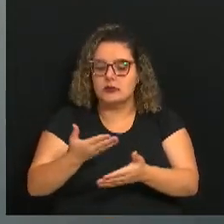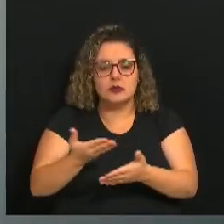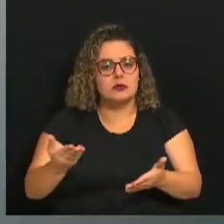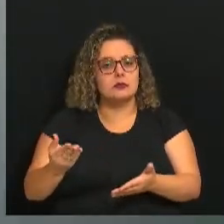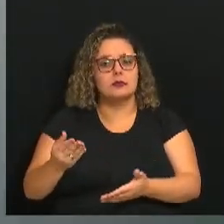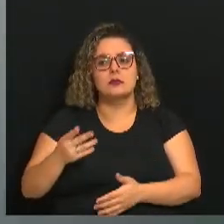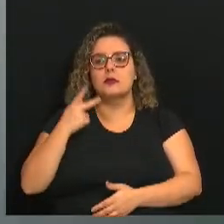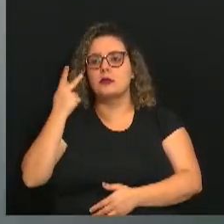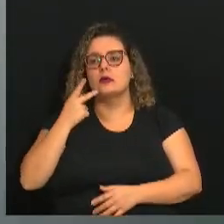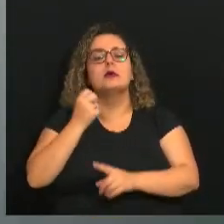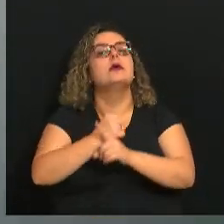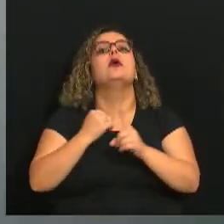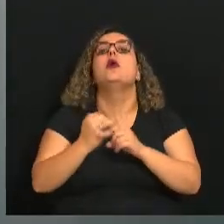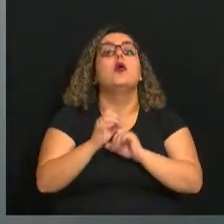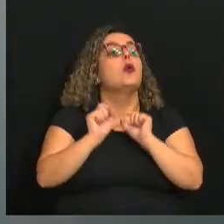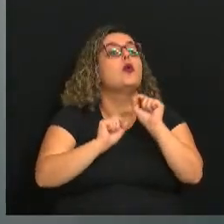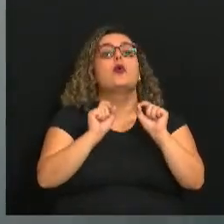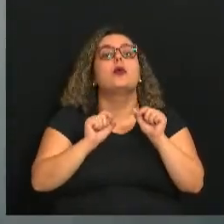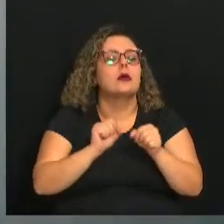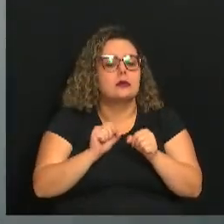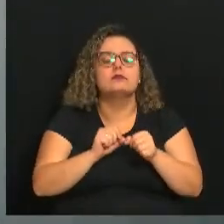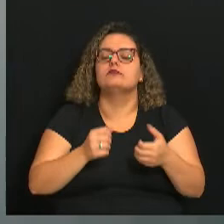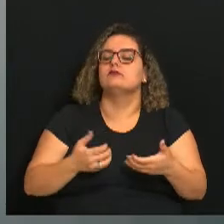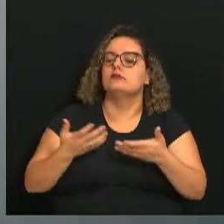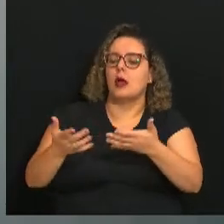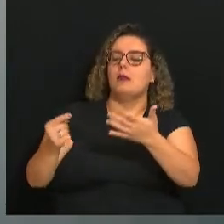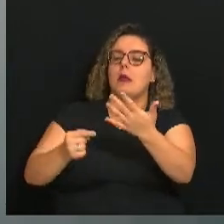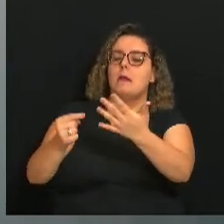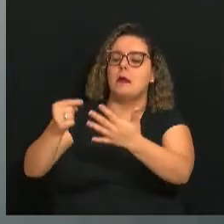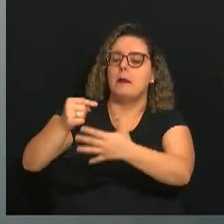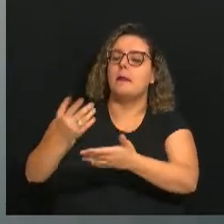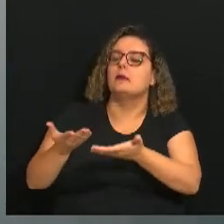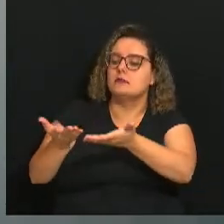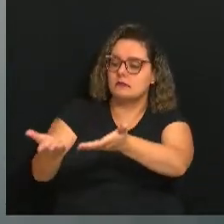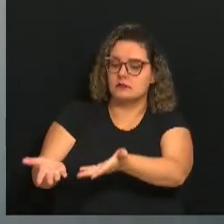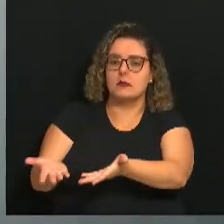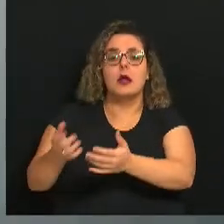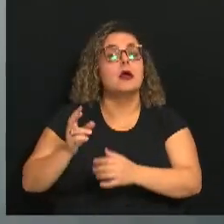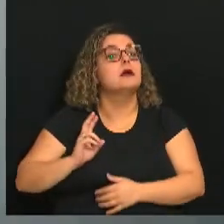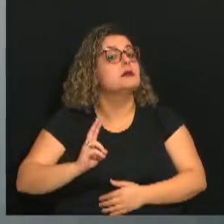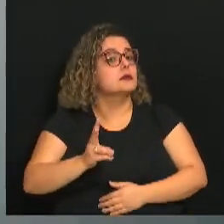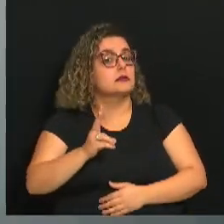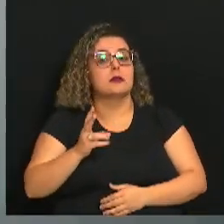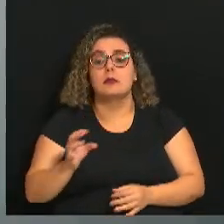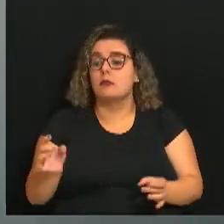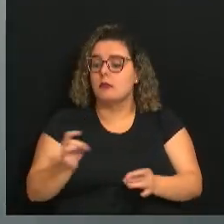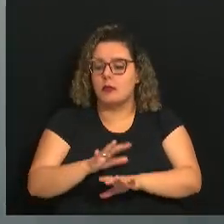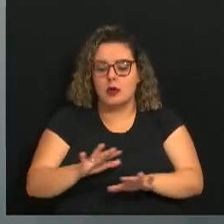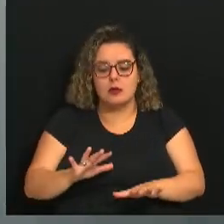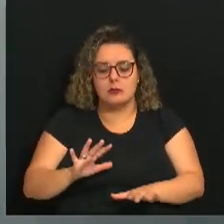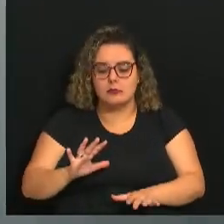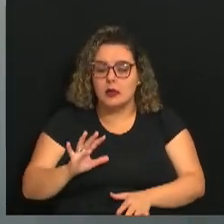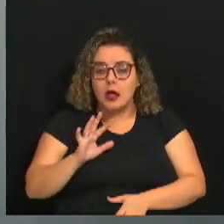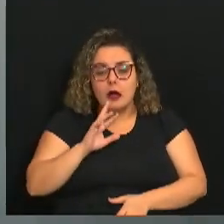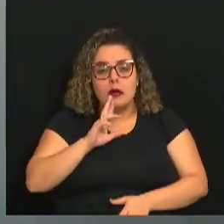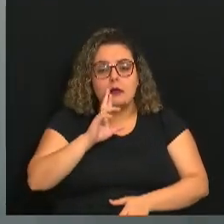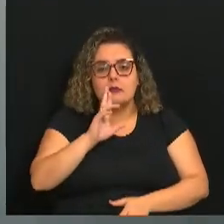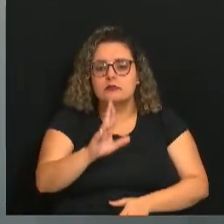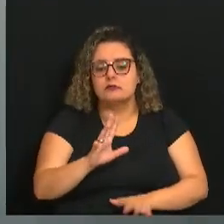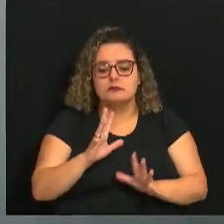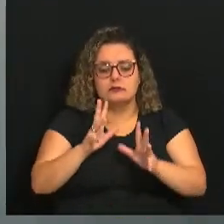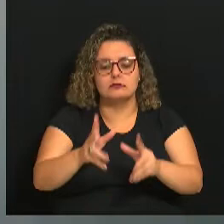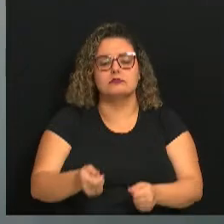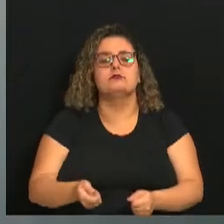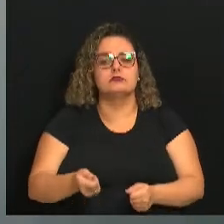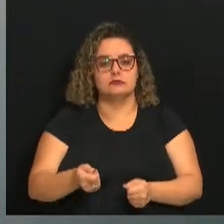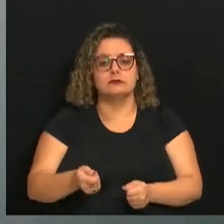estão fazendo? Estamos fazendo isso, isso, isso. A gente está aqui sempre pronto a dar todos os esclarecimentos. E essa questão, agora,